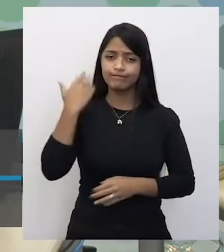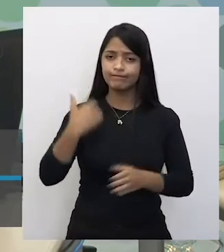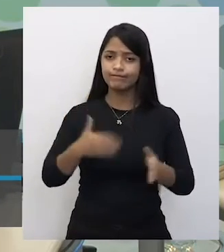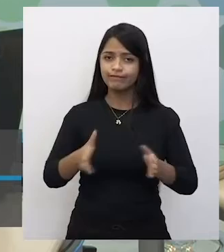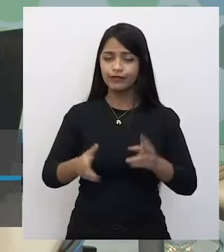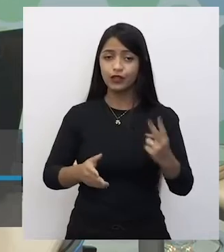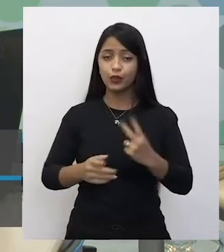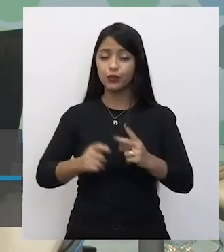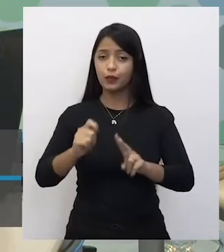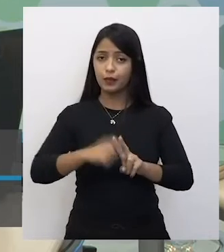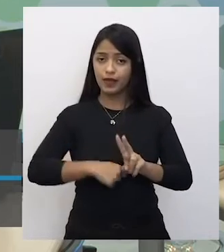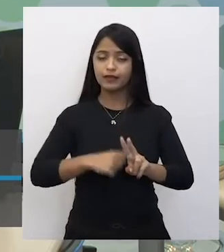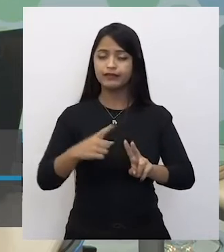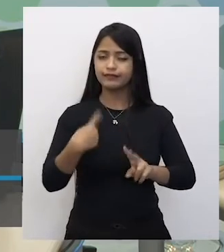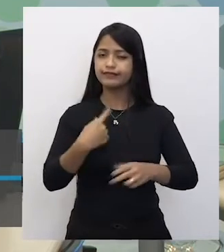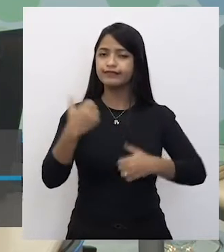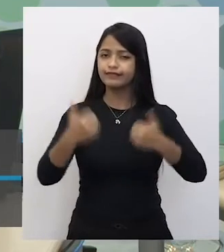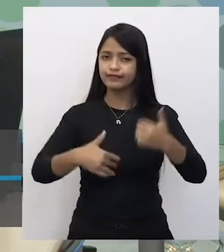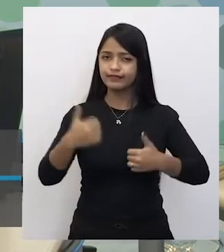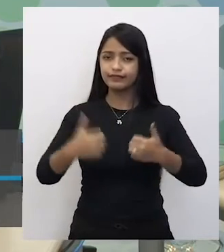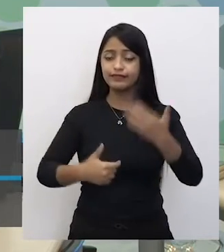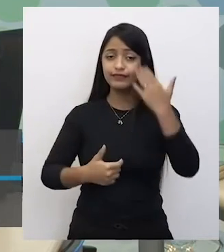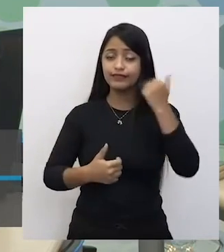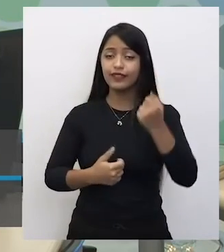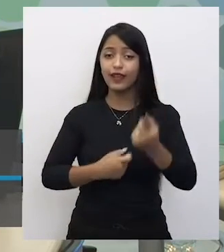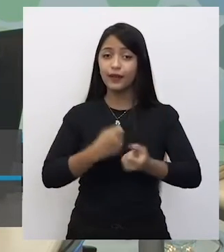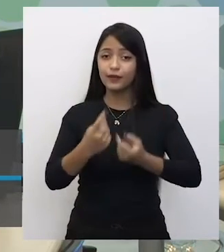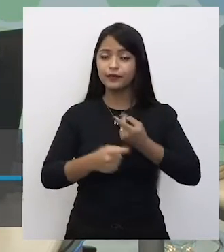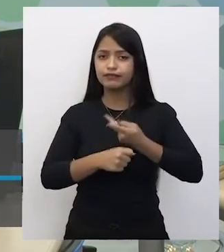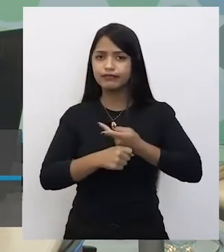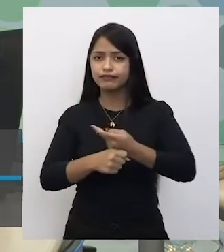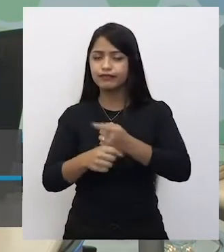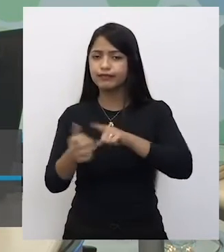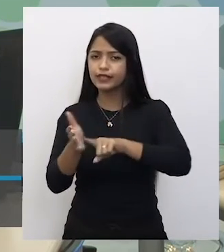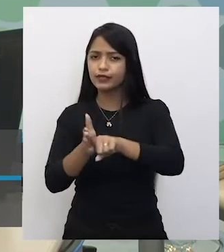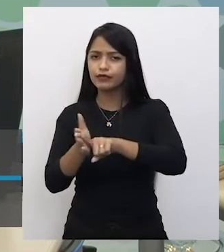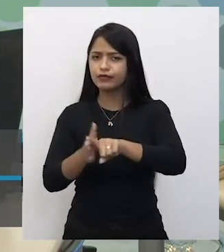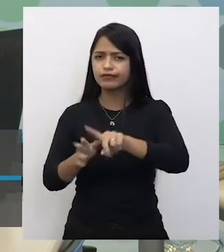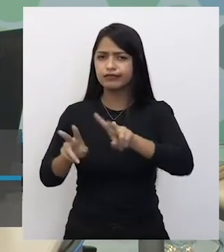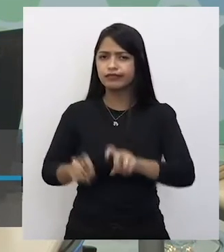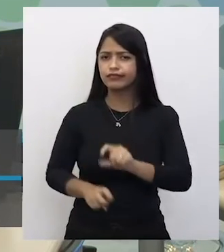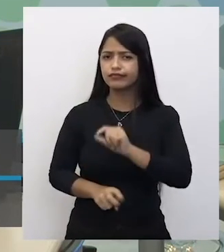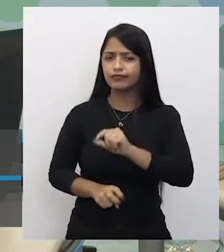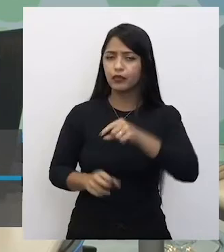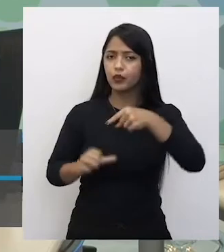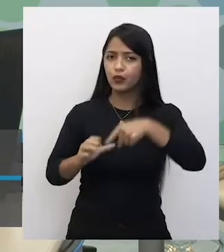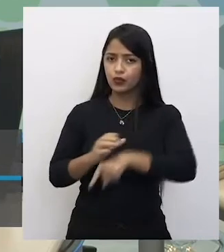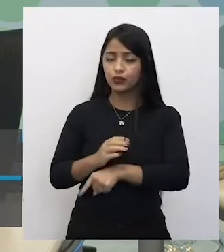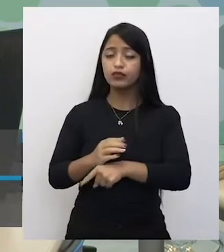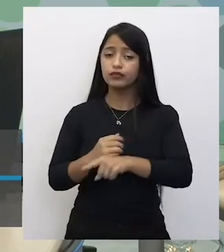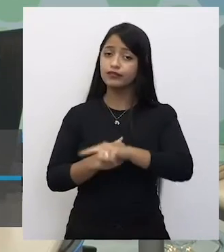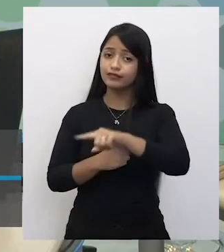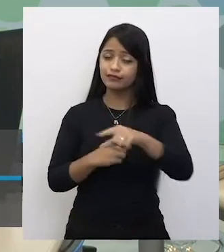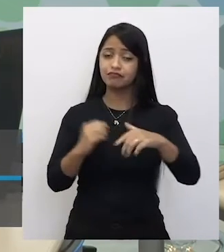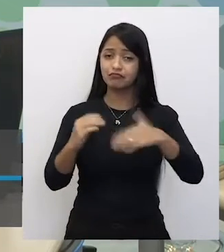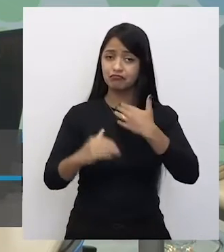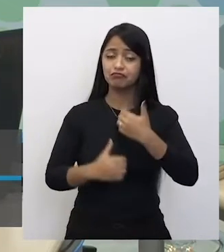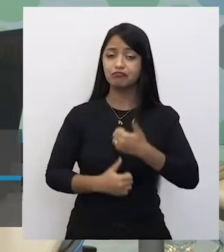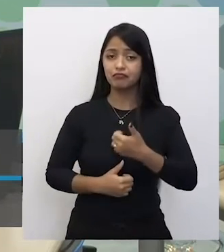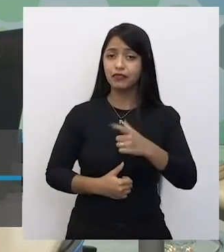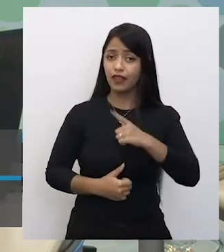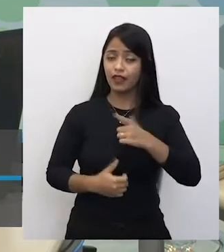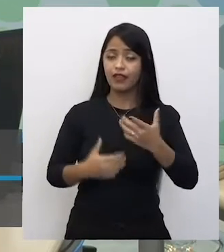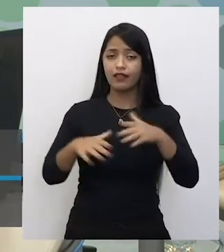E a gente sabe que alguns foram pesquisar o que era, foram se aprofundar sobre o assunto, porque eles mandaram pra gente, não o